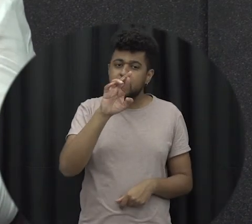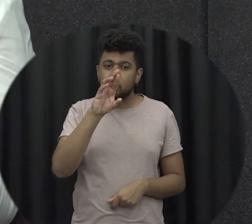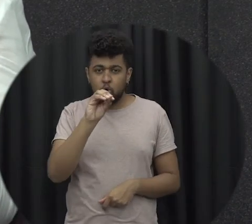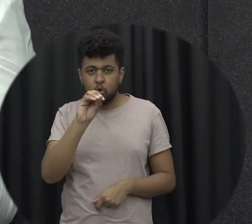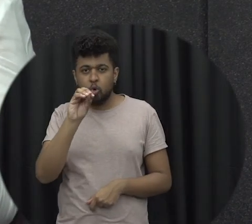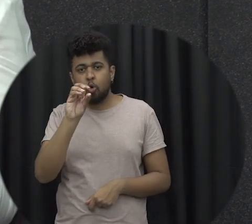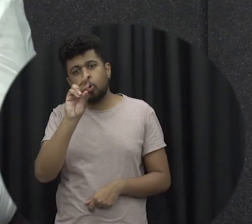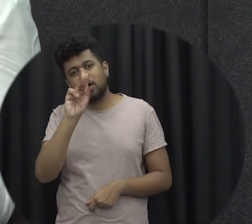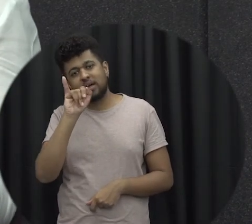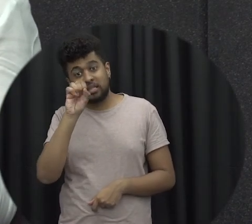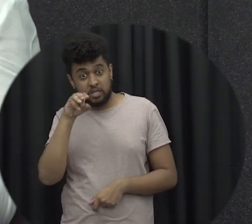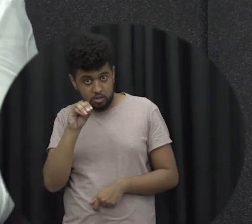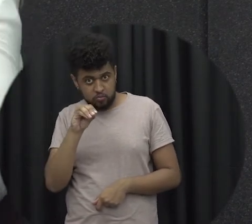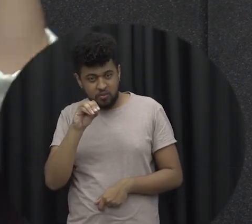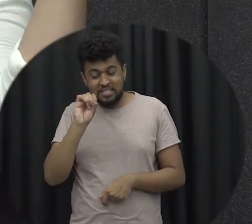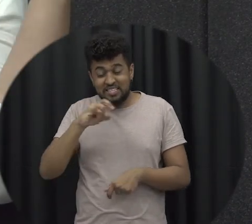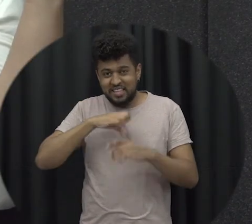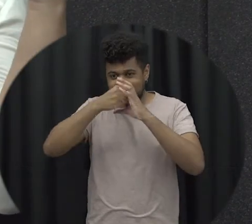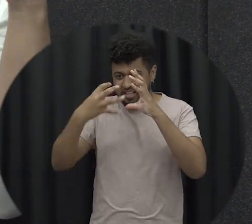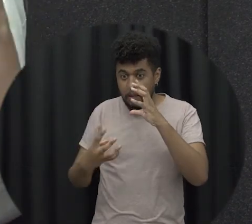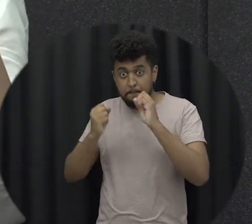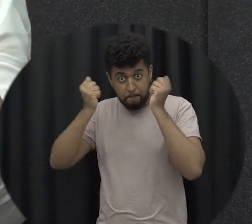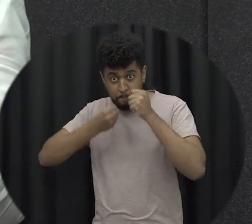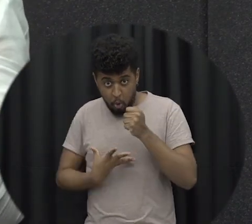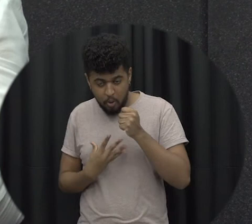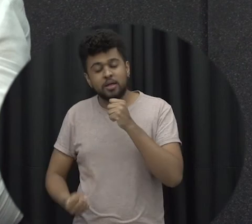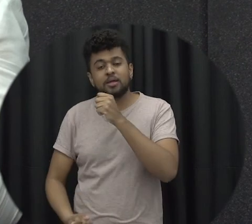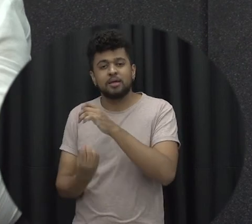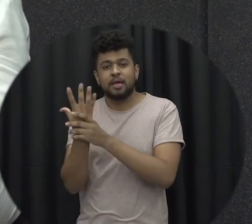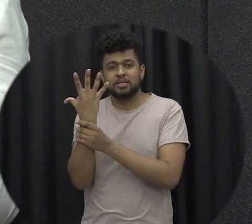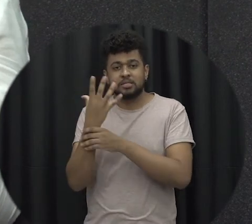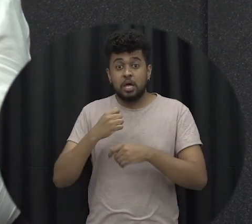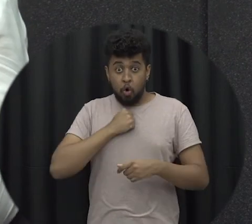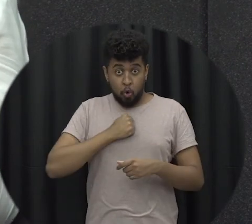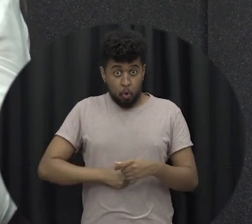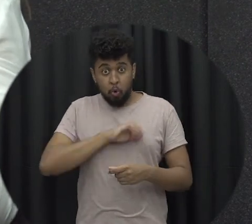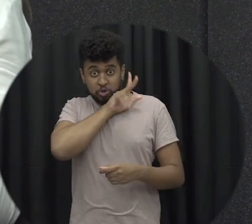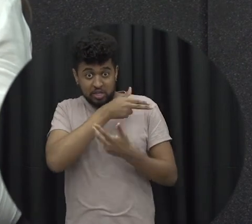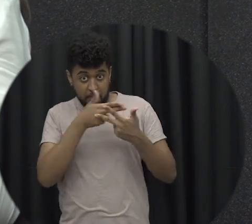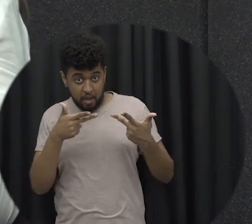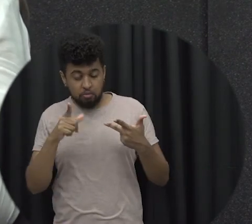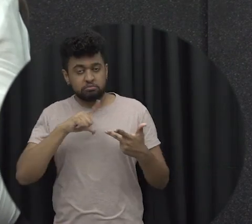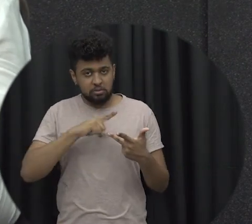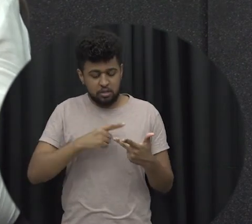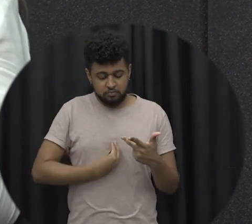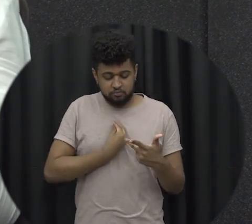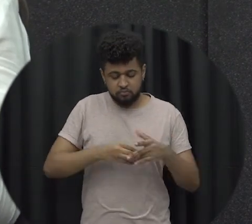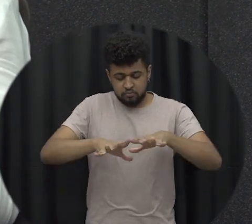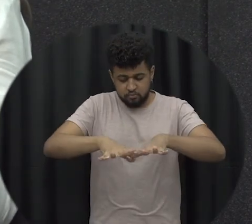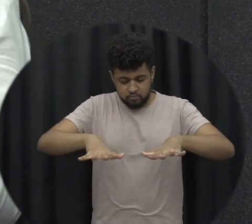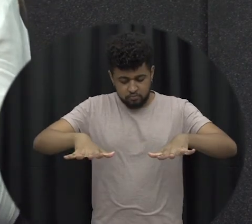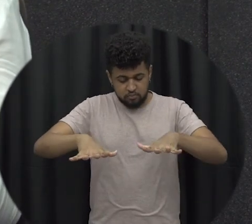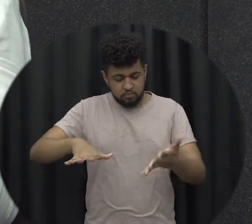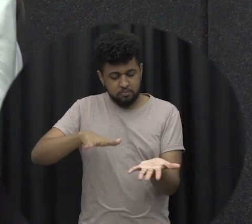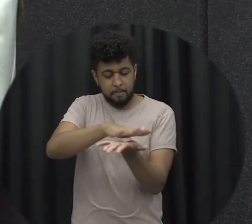uma característica favorável, ele cresce. Então, o esterco é isso. Ele provavelmente já estava lá no pasto,